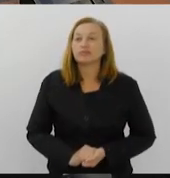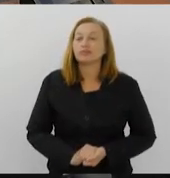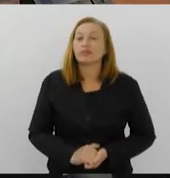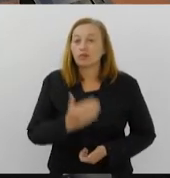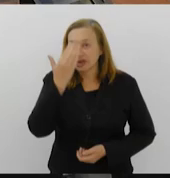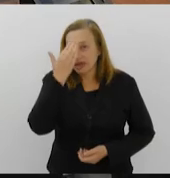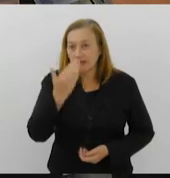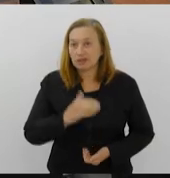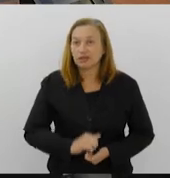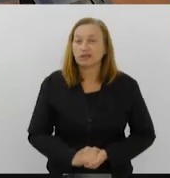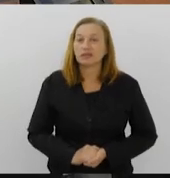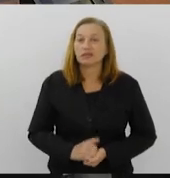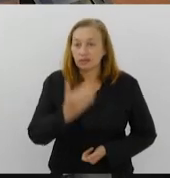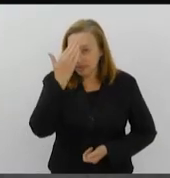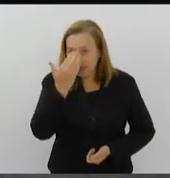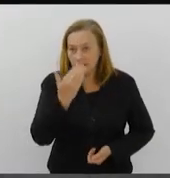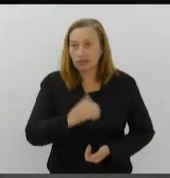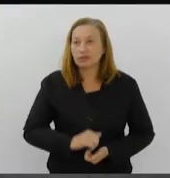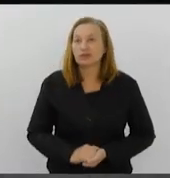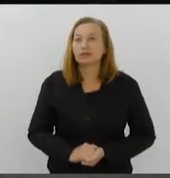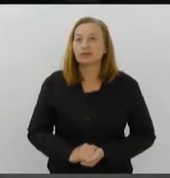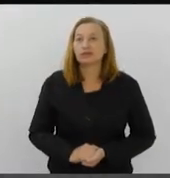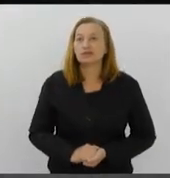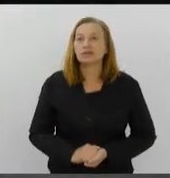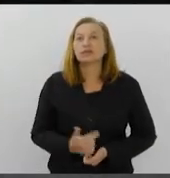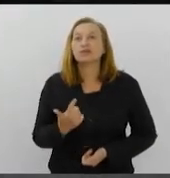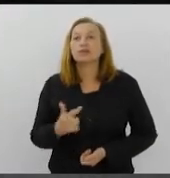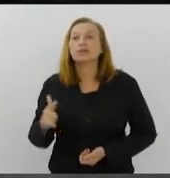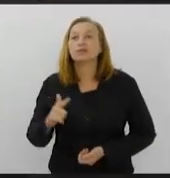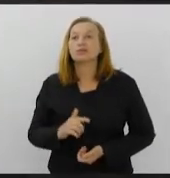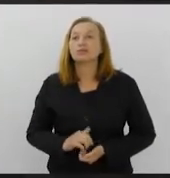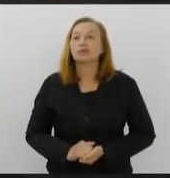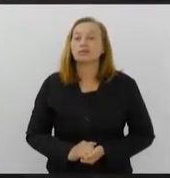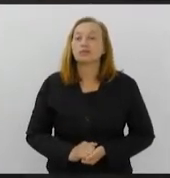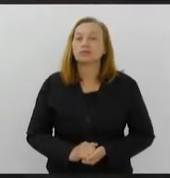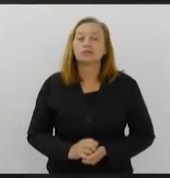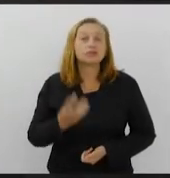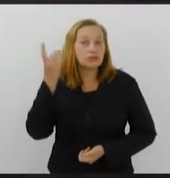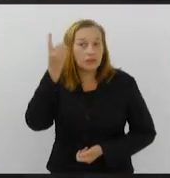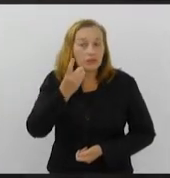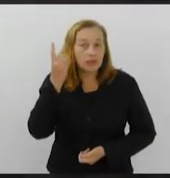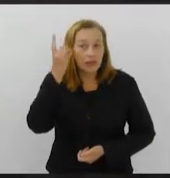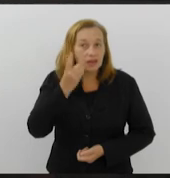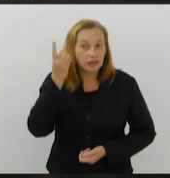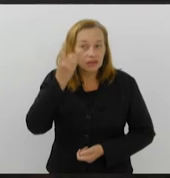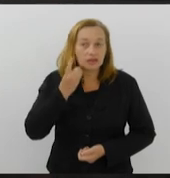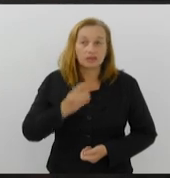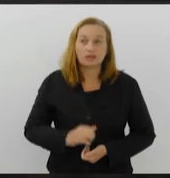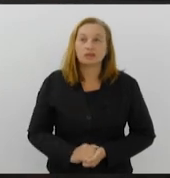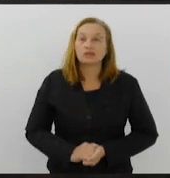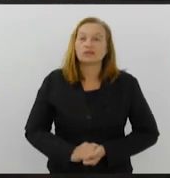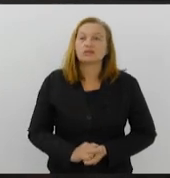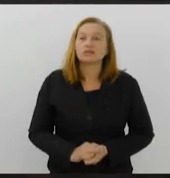Obrigado. Obrigado. Próximo orador aqui, nosso nobre deputado